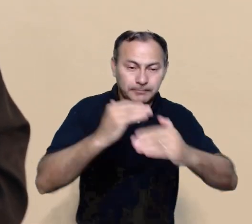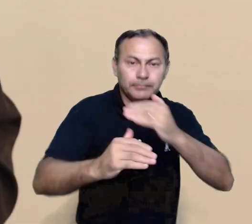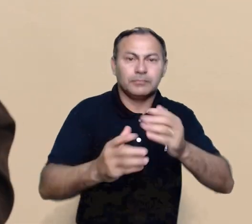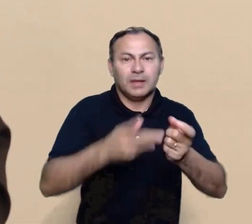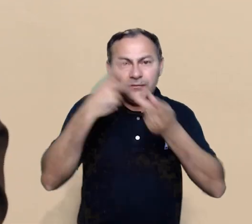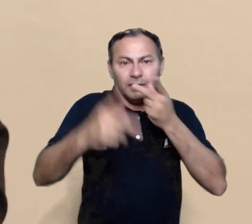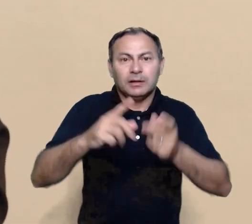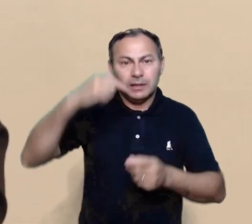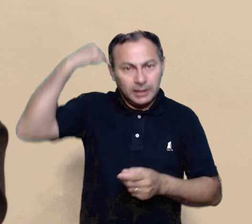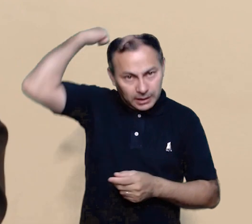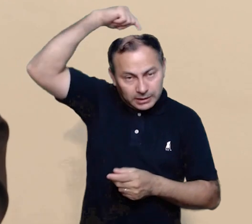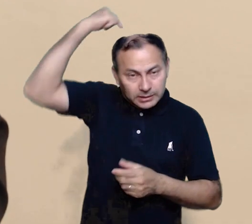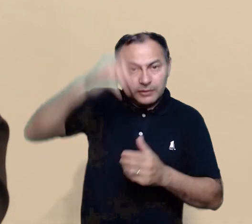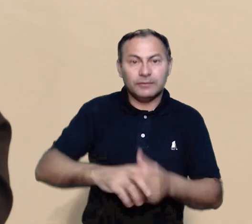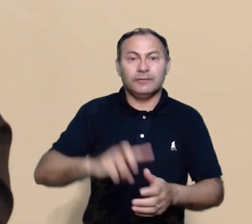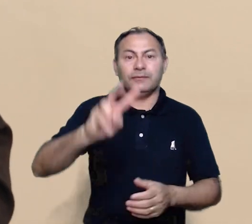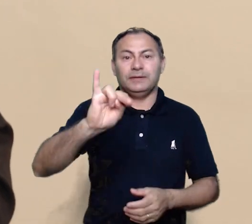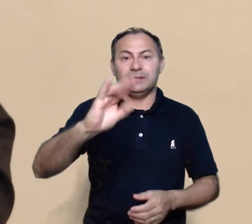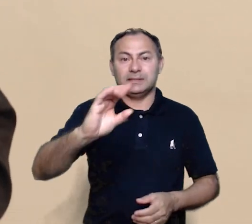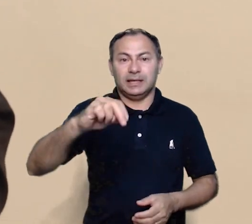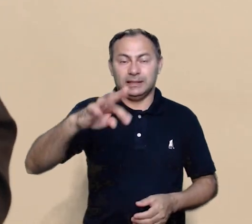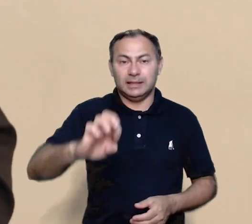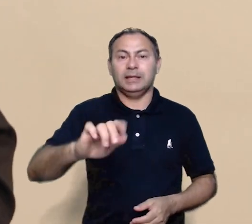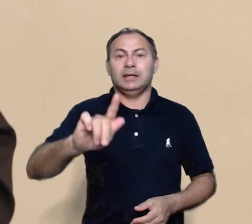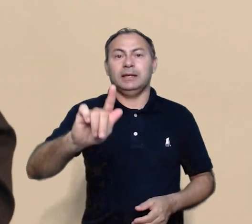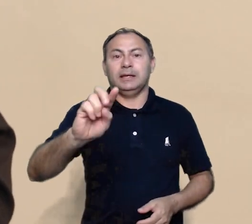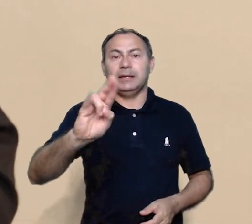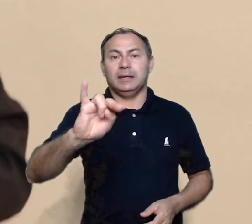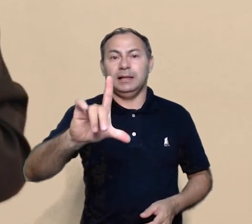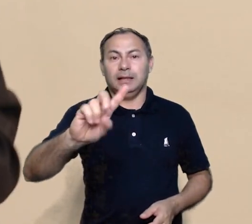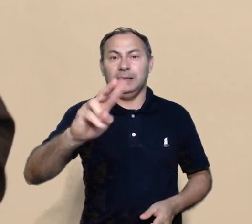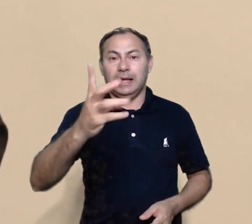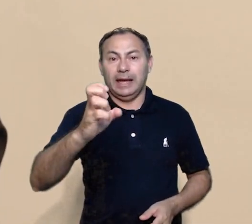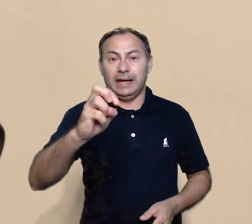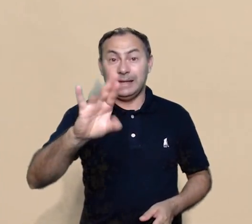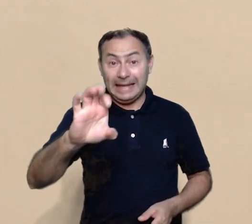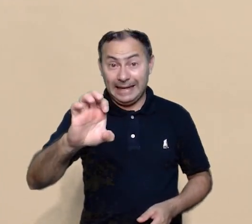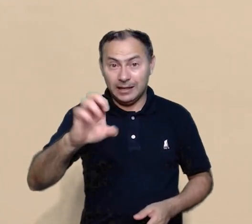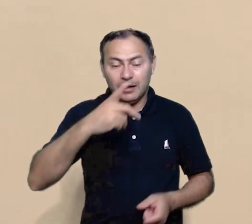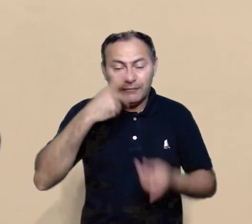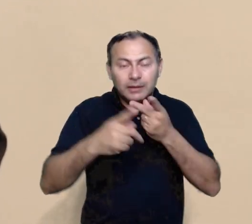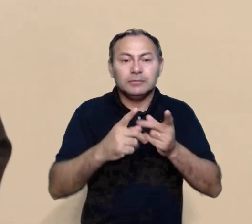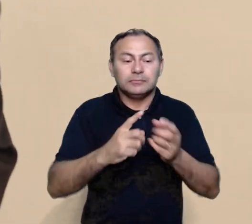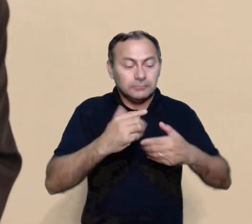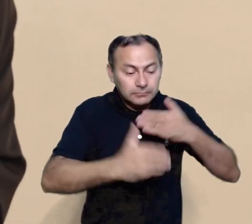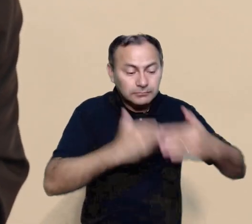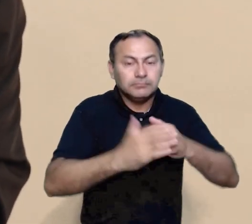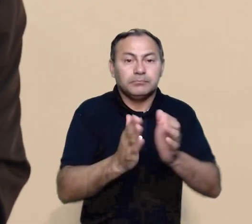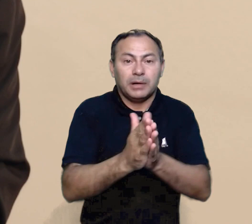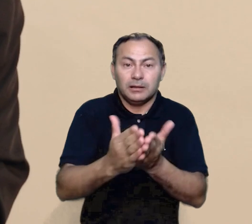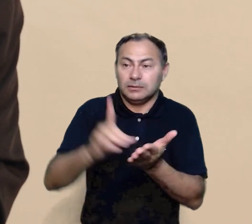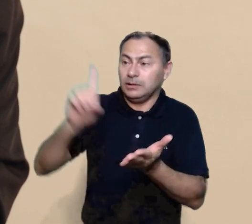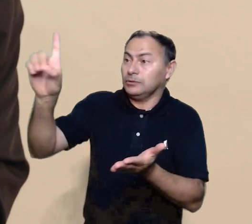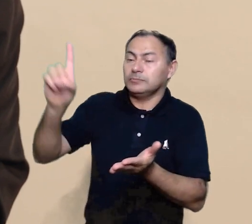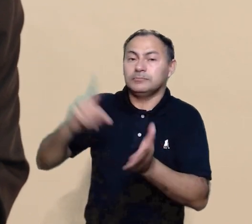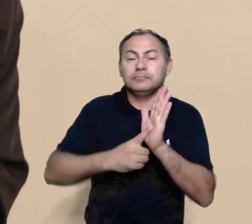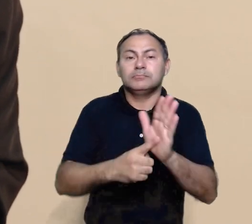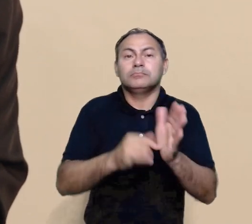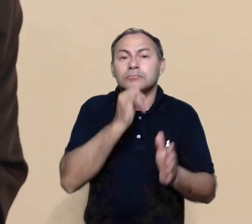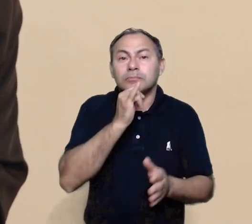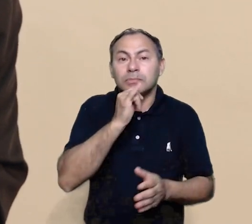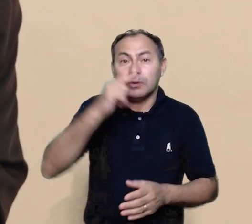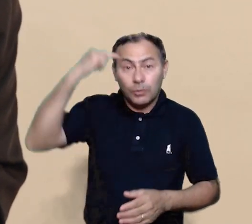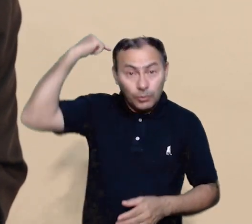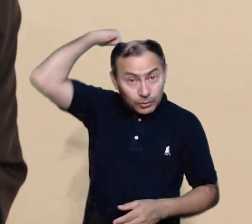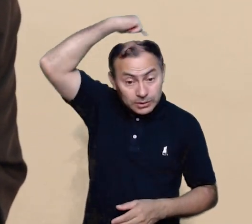desenvolver Como diz São Vicente de lerin porque nós desenvolvemos o que a palavra de Deus revela por